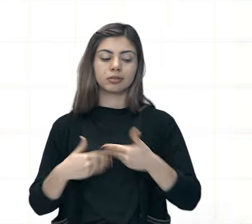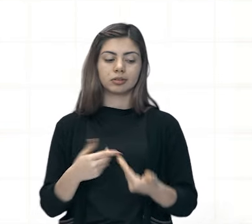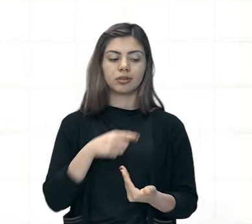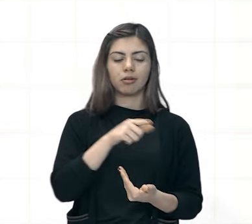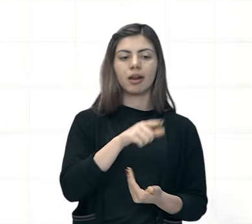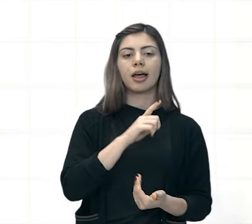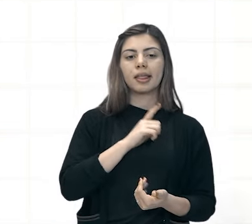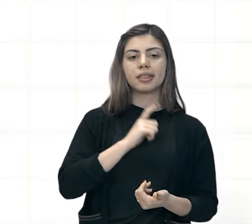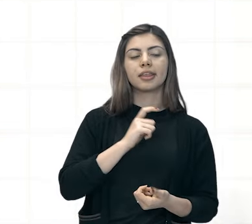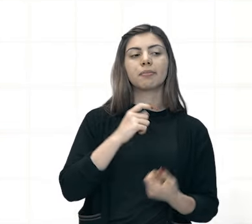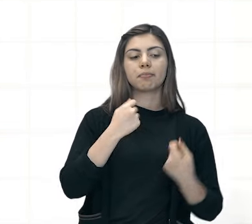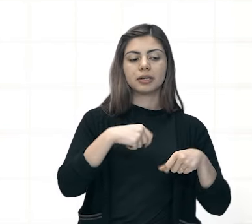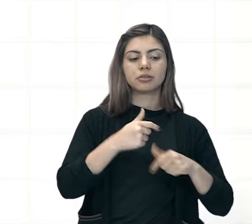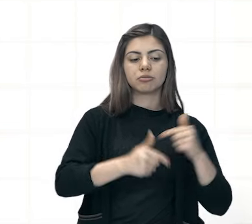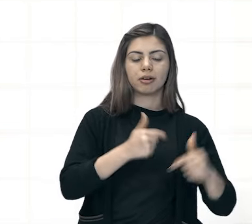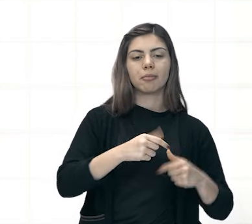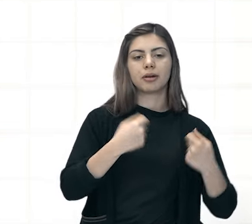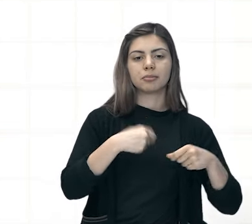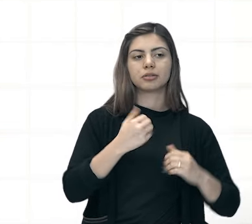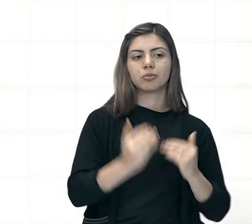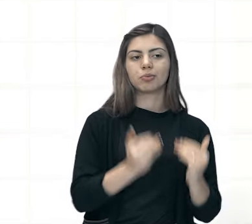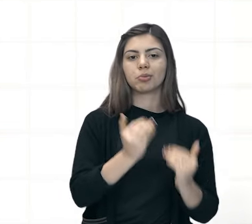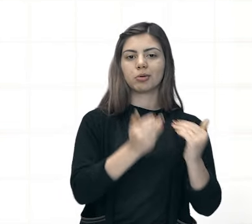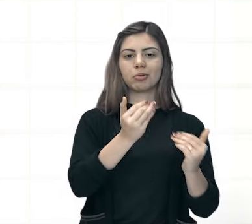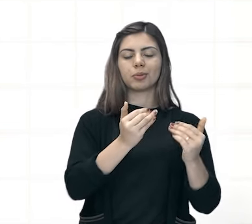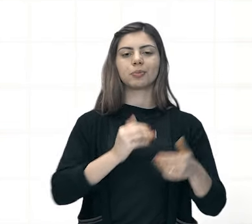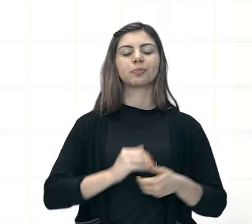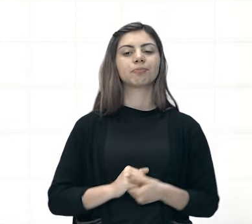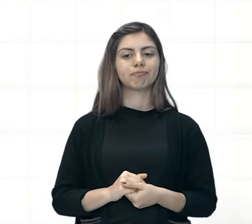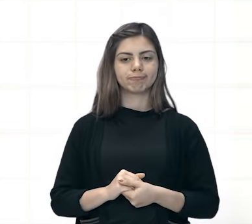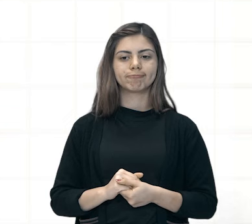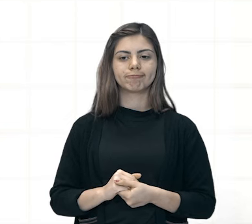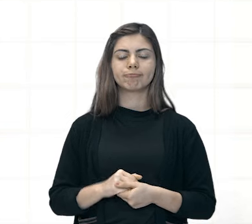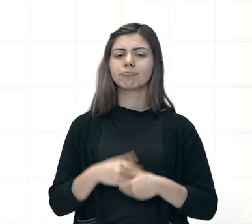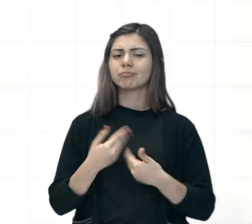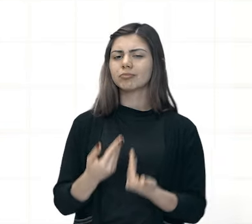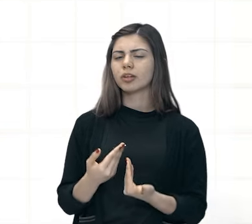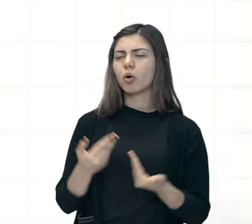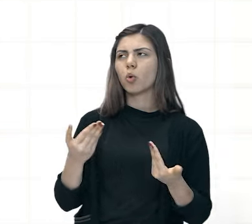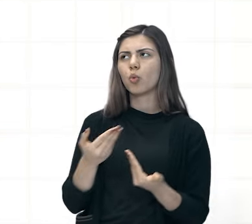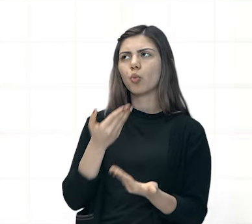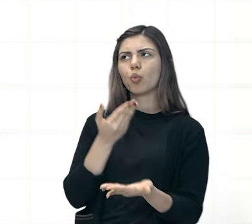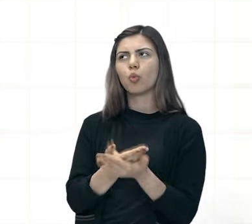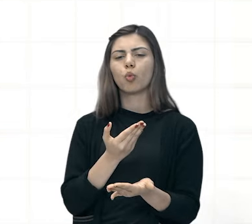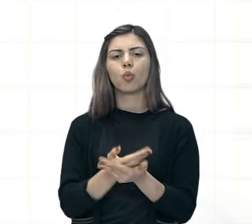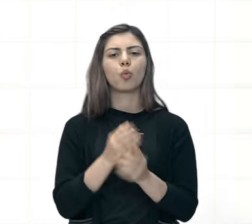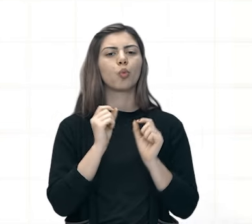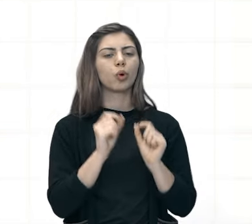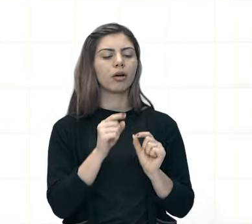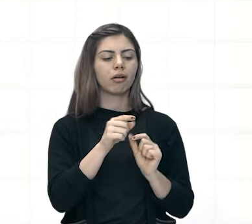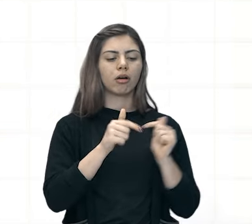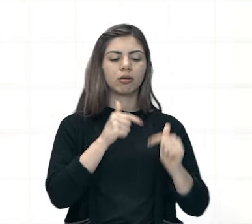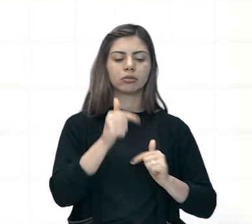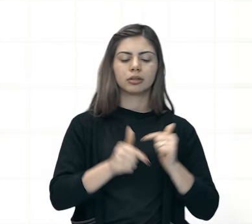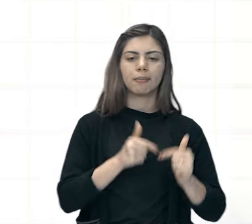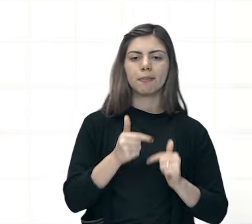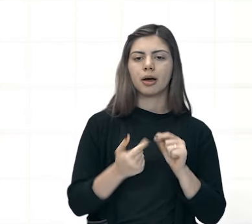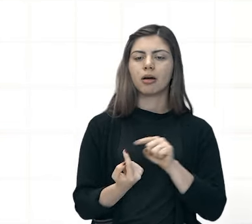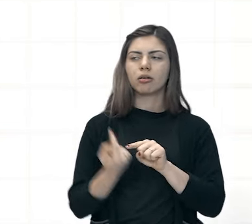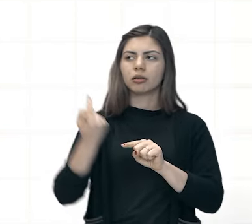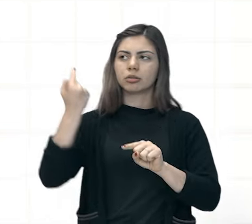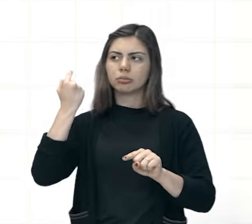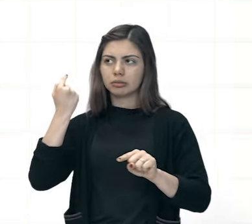circunstâncias em evolução. A gente vai ver que o trabalho, a forma de trabalhar e as atividades